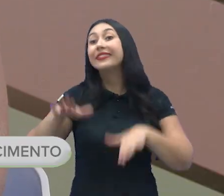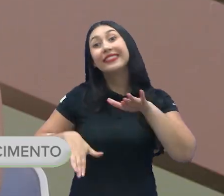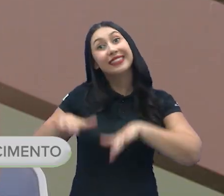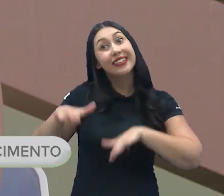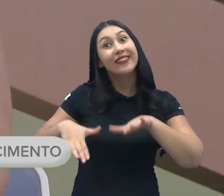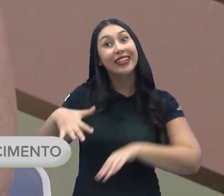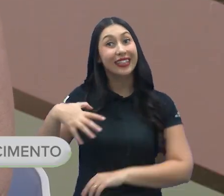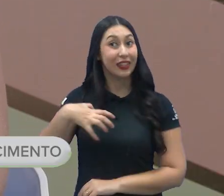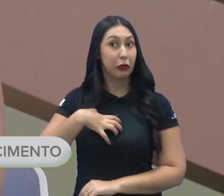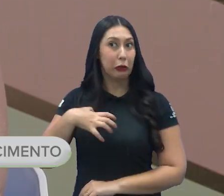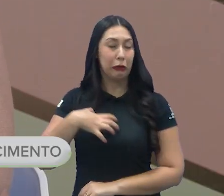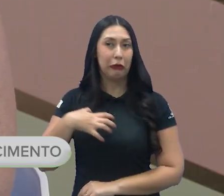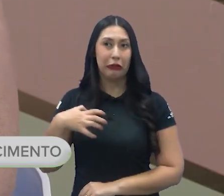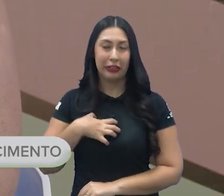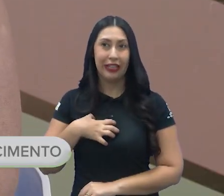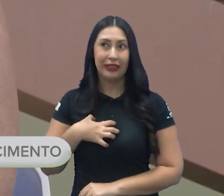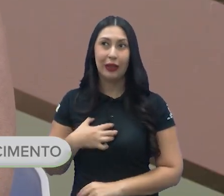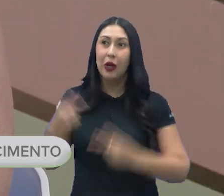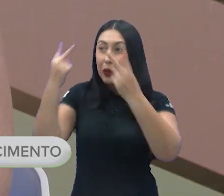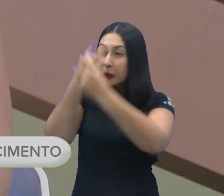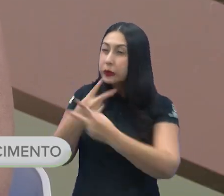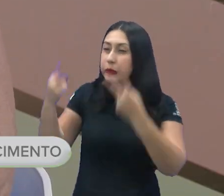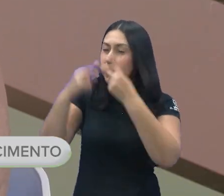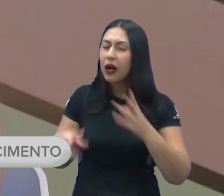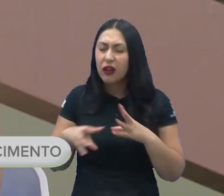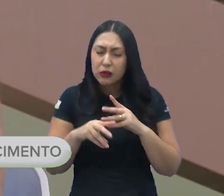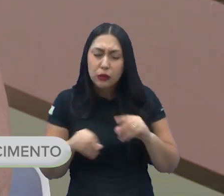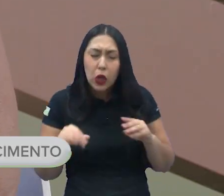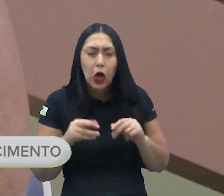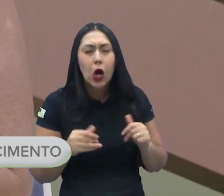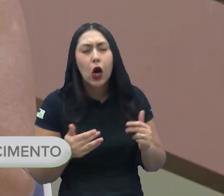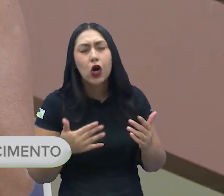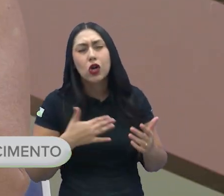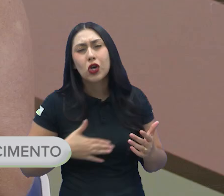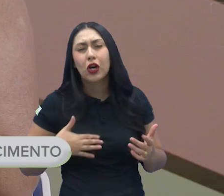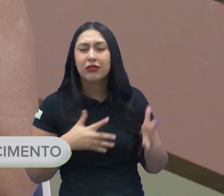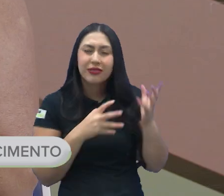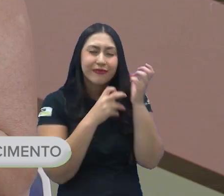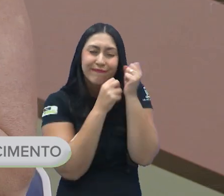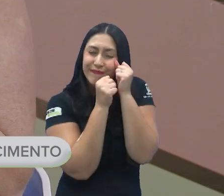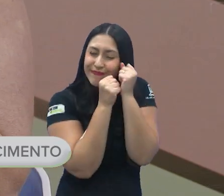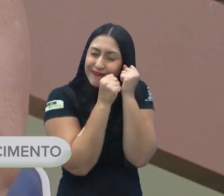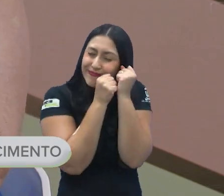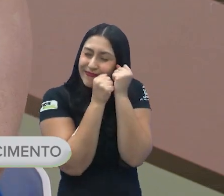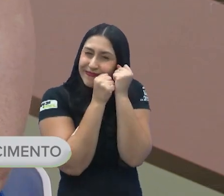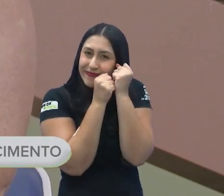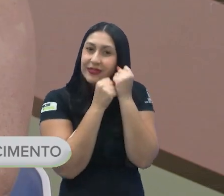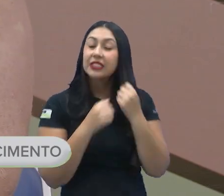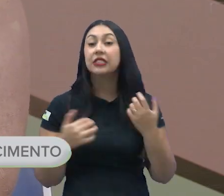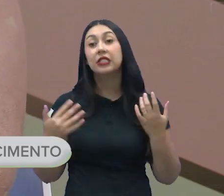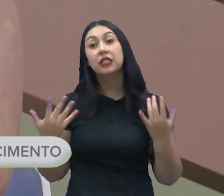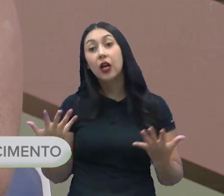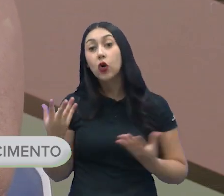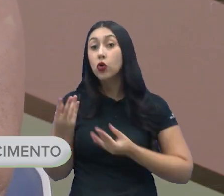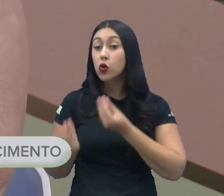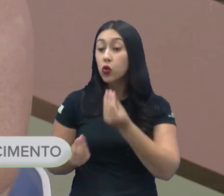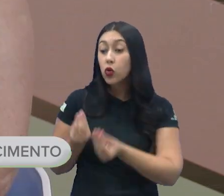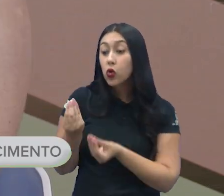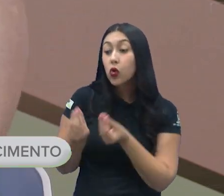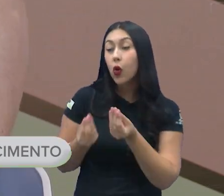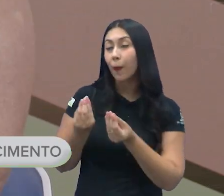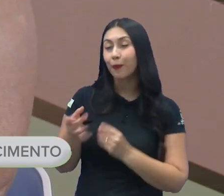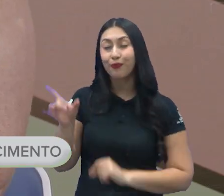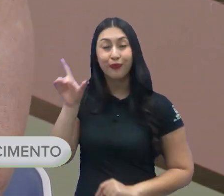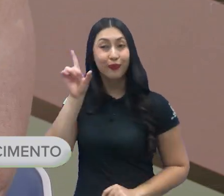temperamento sanguíneo, os melancólicos vão gostar de acordar um pouco mais tarde. Então, como que você desperta e como que no dia a dia você